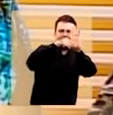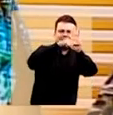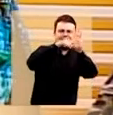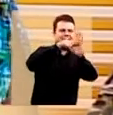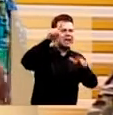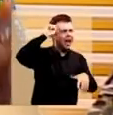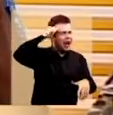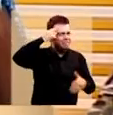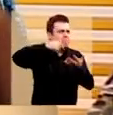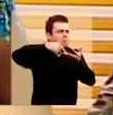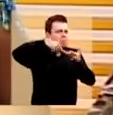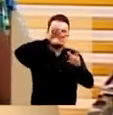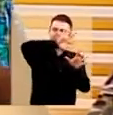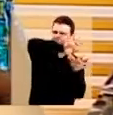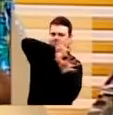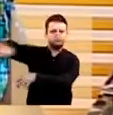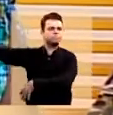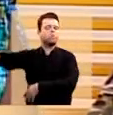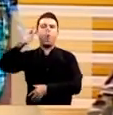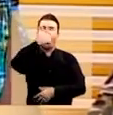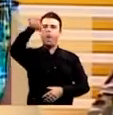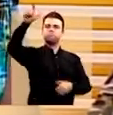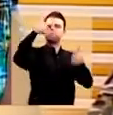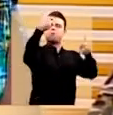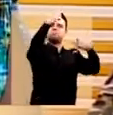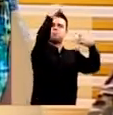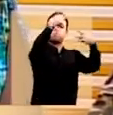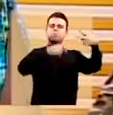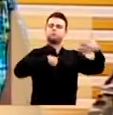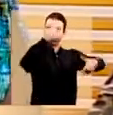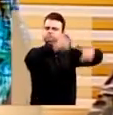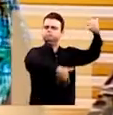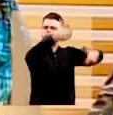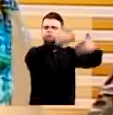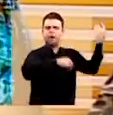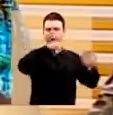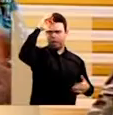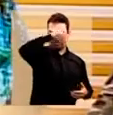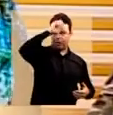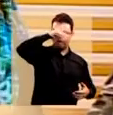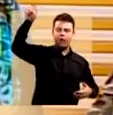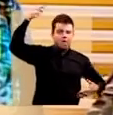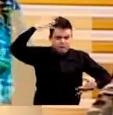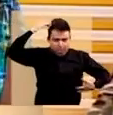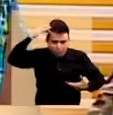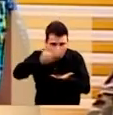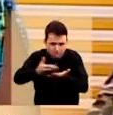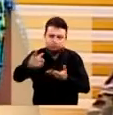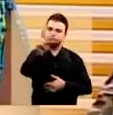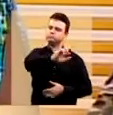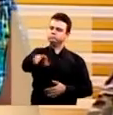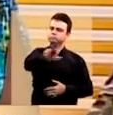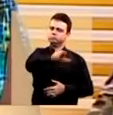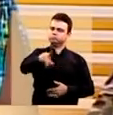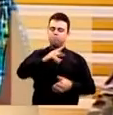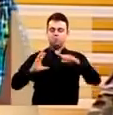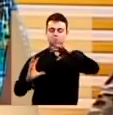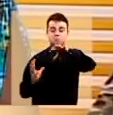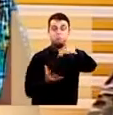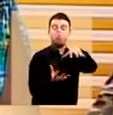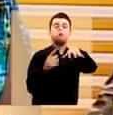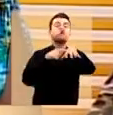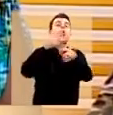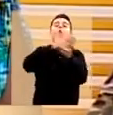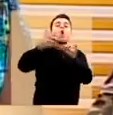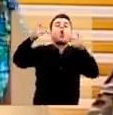reconstruir essa imagem a partir do que a África tem de legado para a humanidade. Não porque lá surgiram os primeiros macacos, porque lá surgiram as primeiras